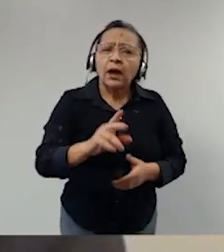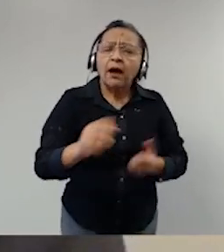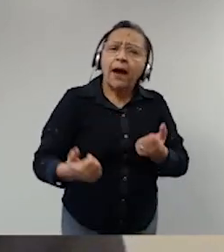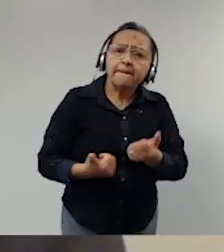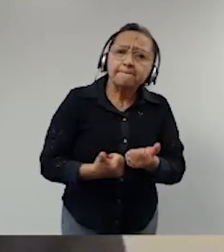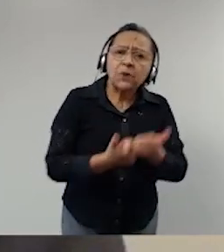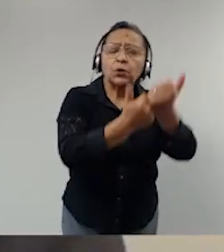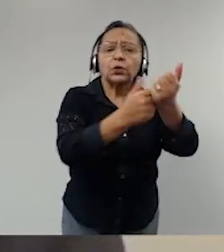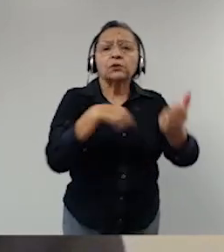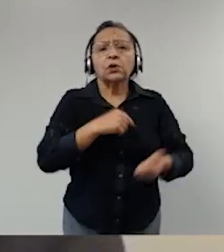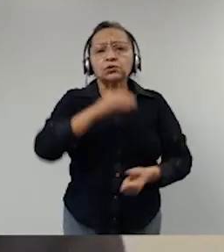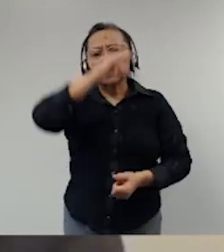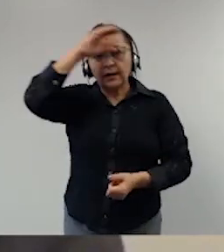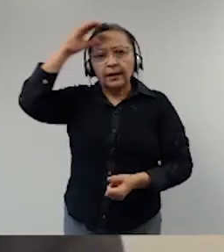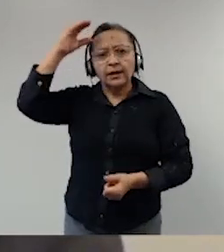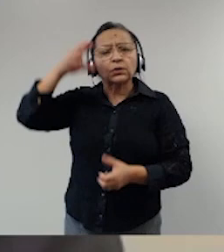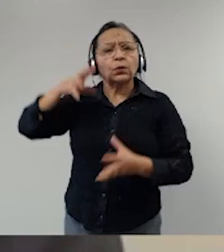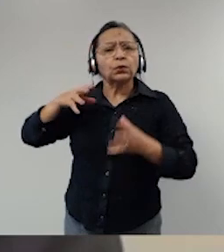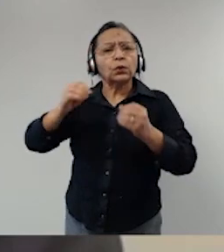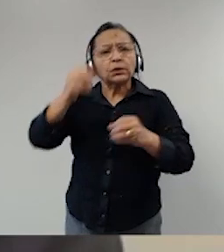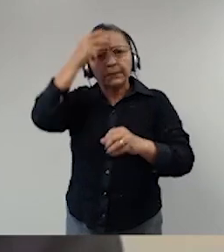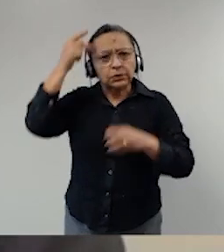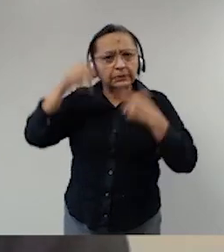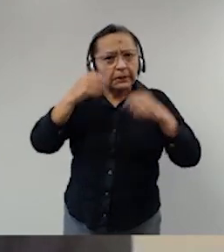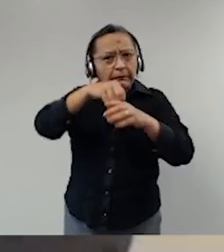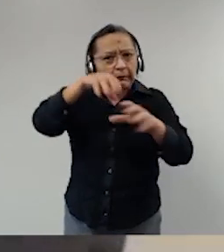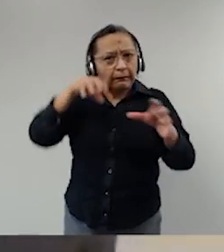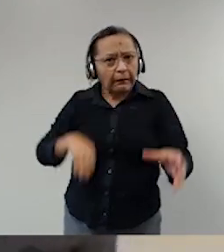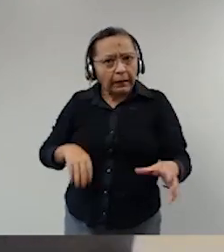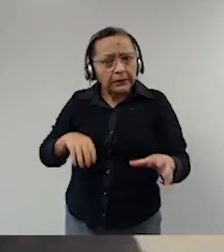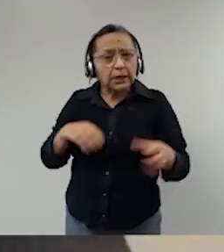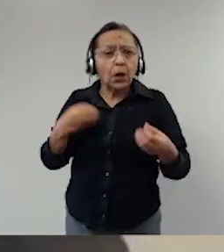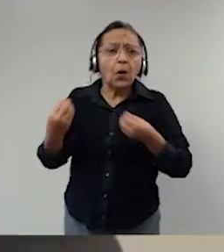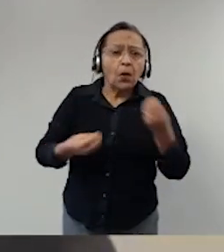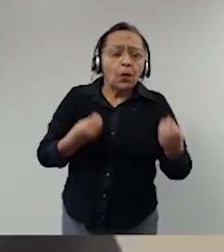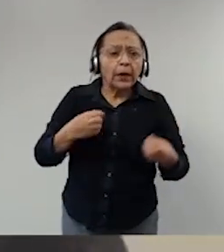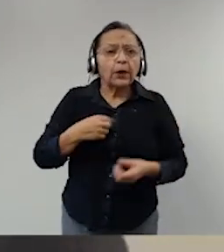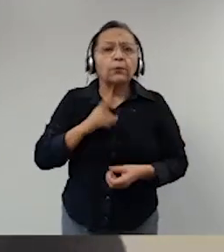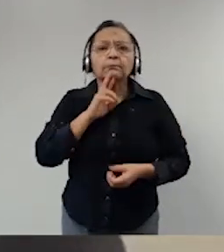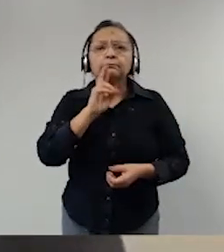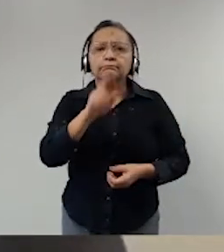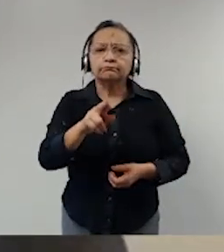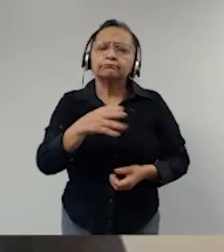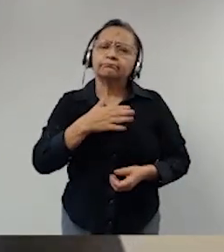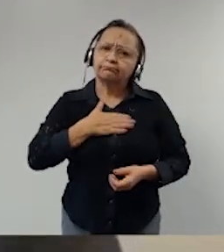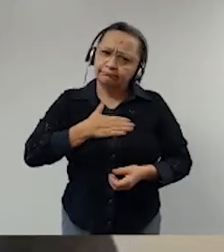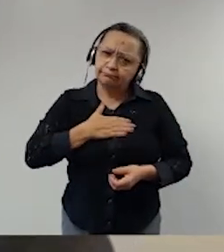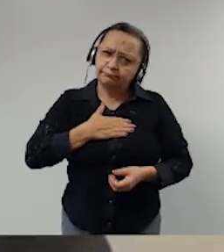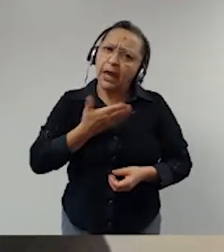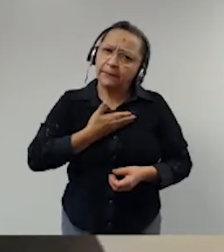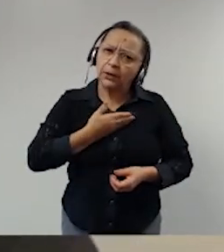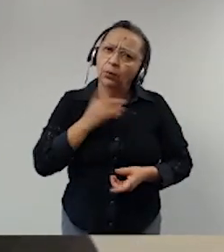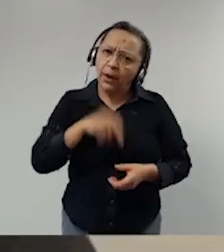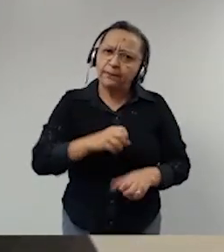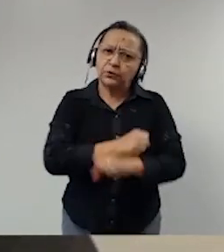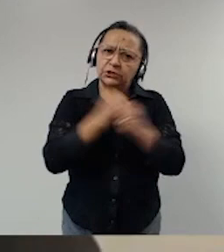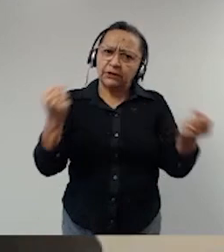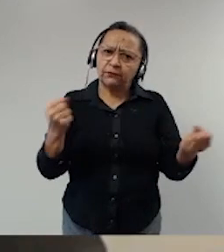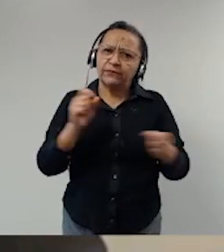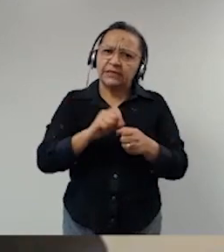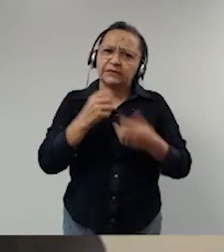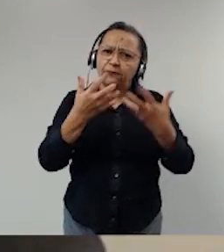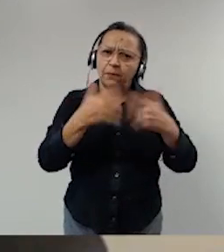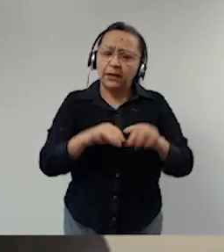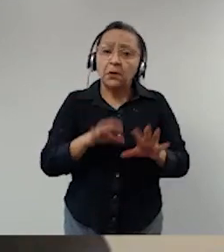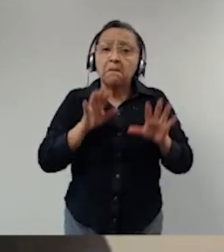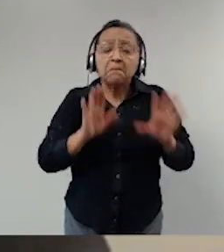aos nossos clientes com toda a gente em casa, ou quase toda a gente em casa, eu dizia-lhe, meu caro amigo, isso é impossível. Mas não foi.